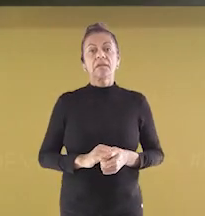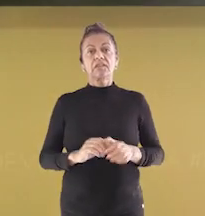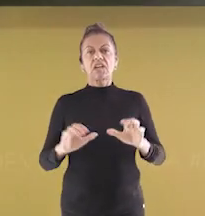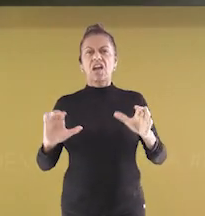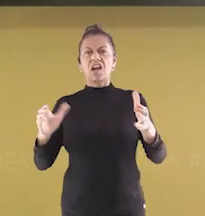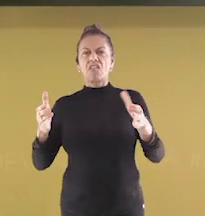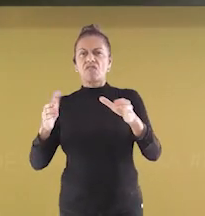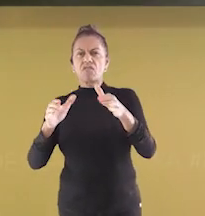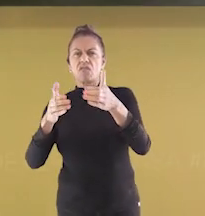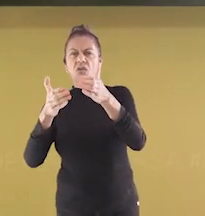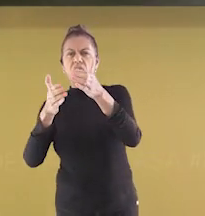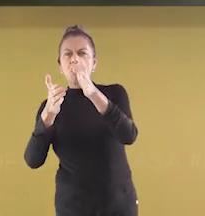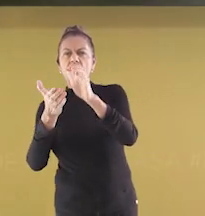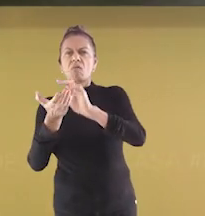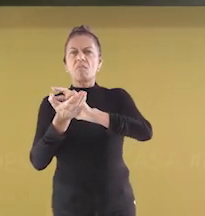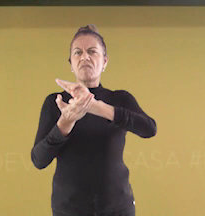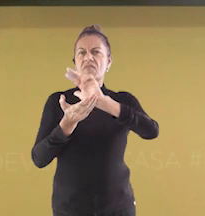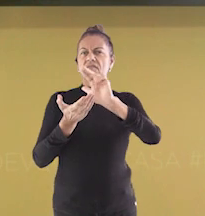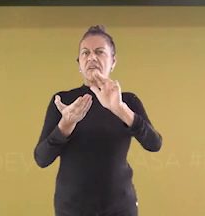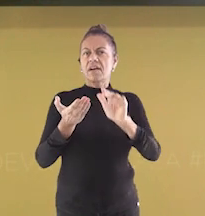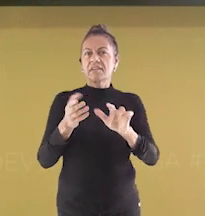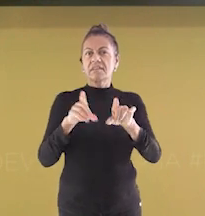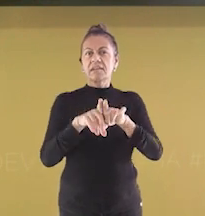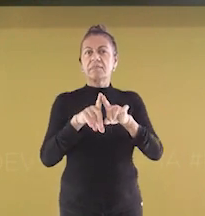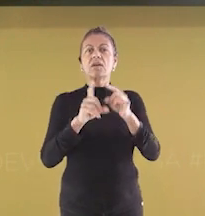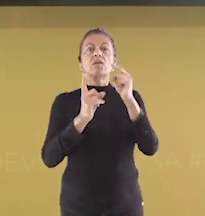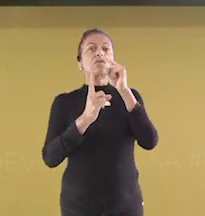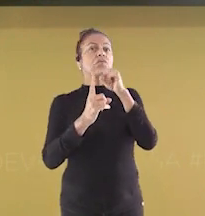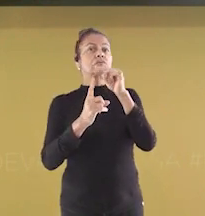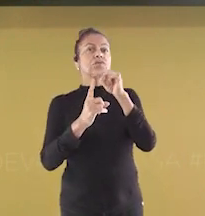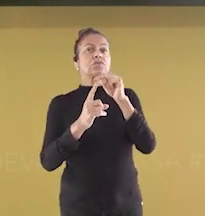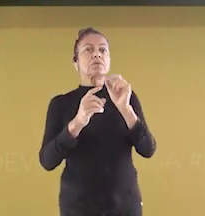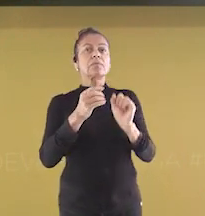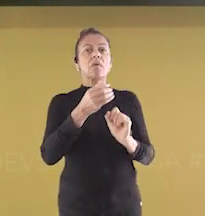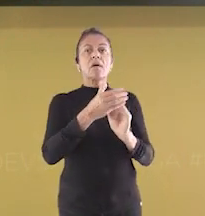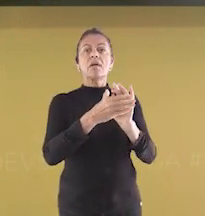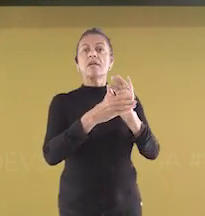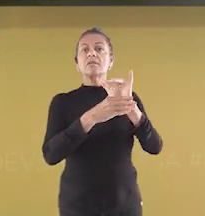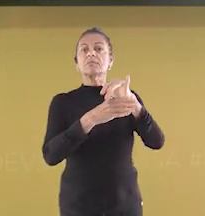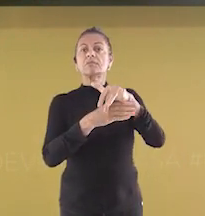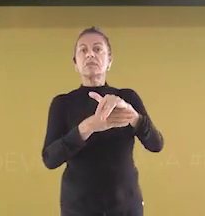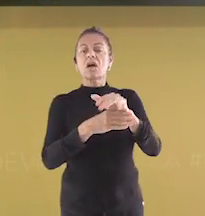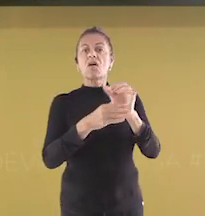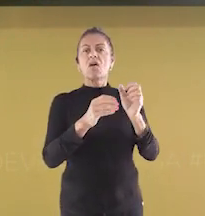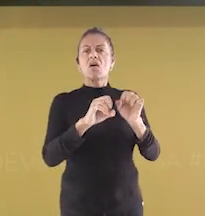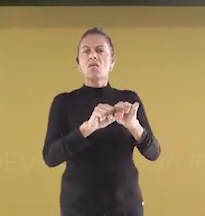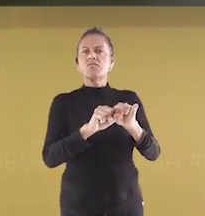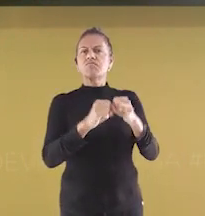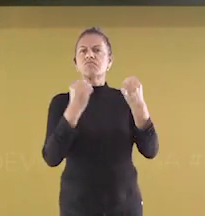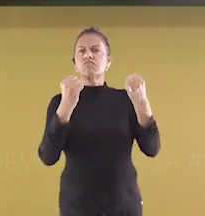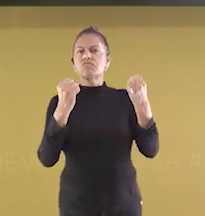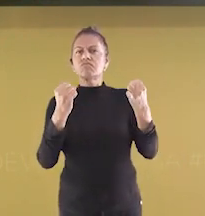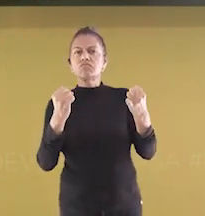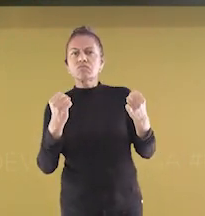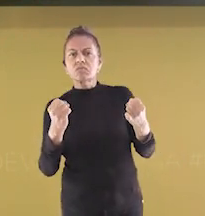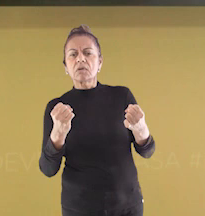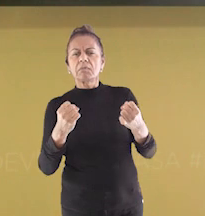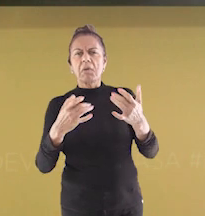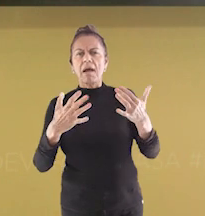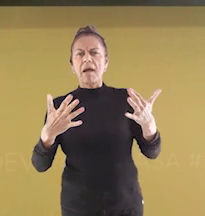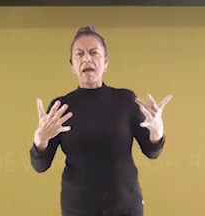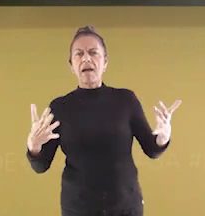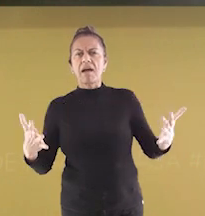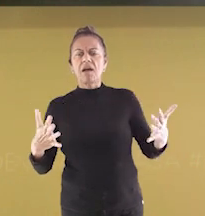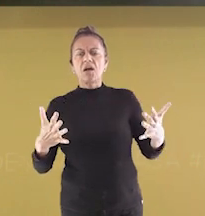Os vulcões diferem-se em sua forma e também quanto ao tipo de erupção, que pode ser